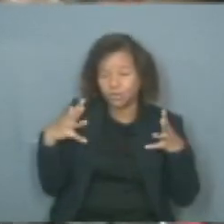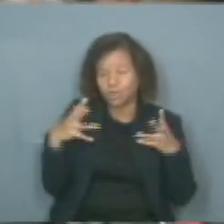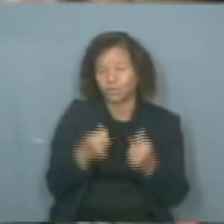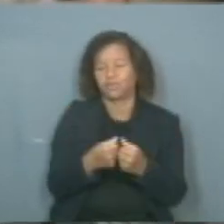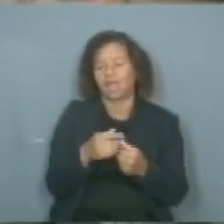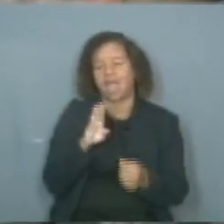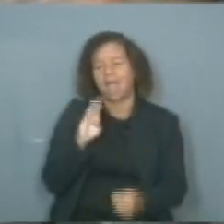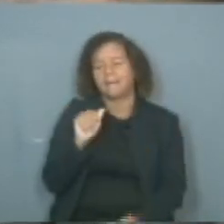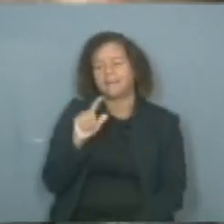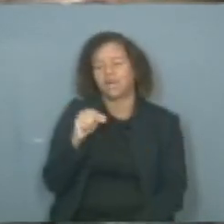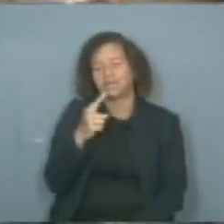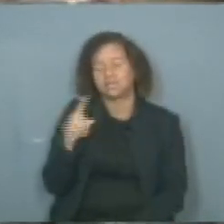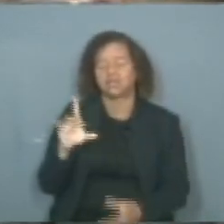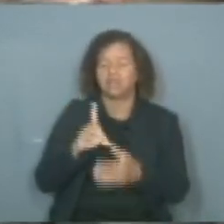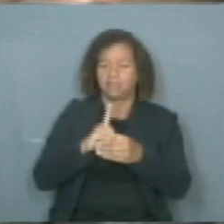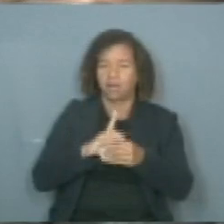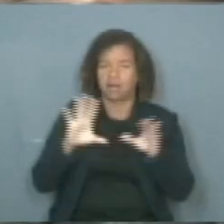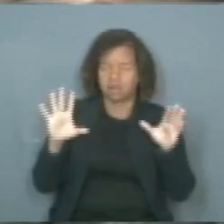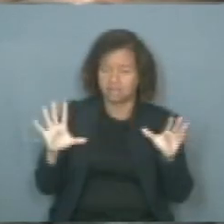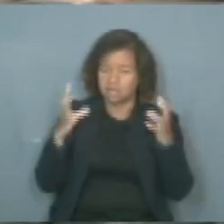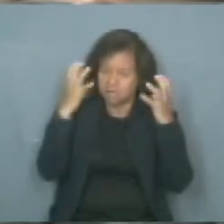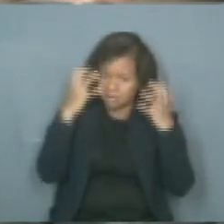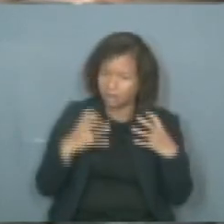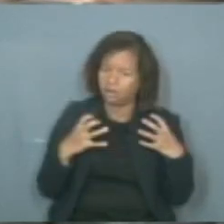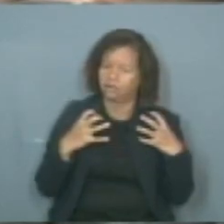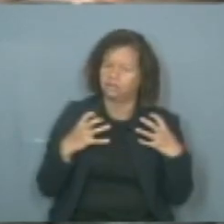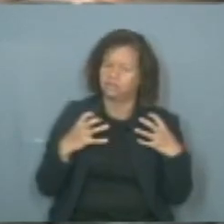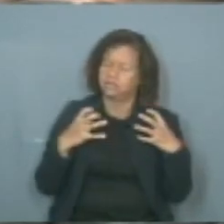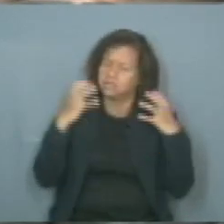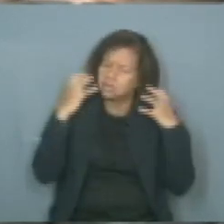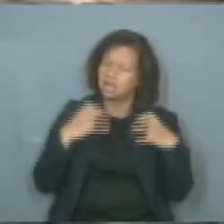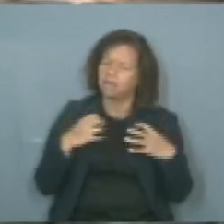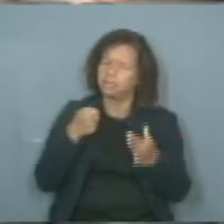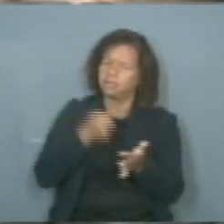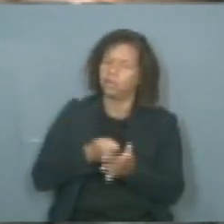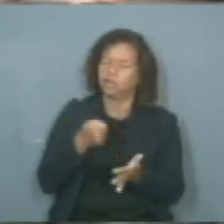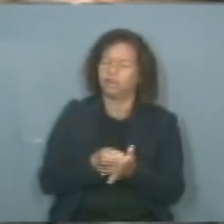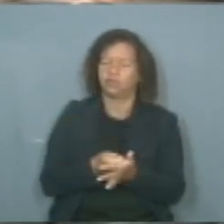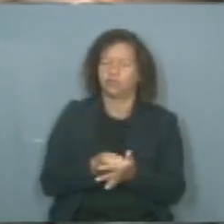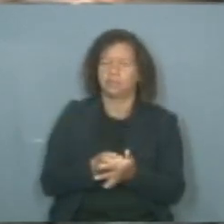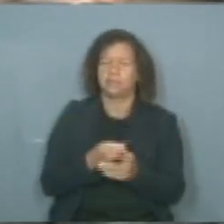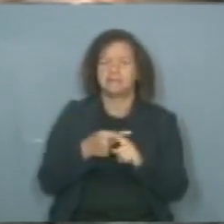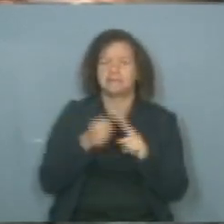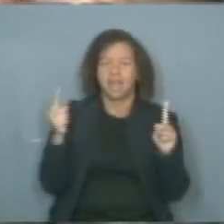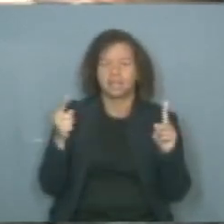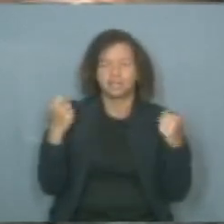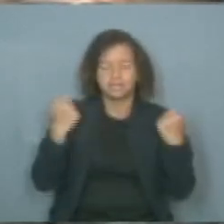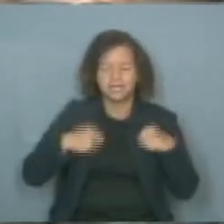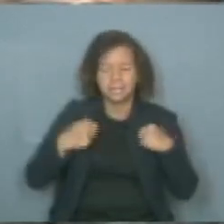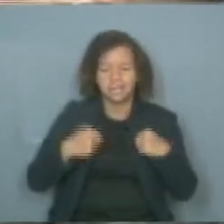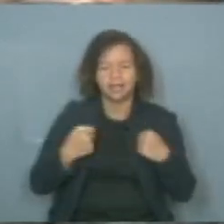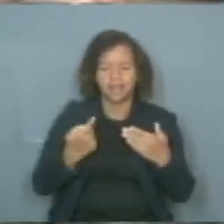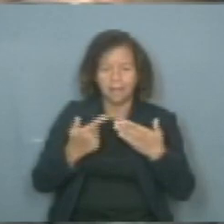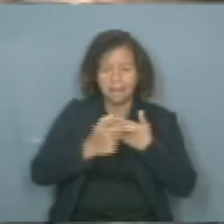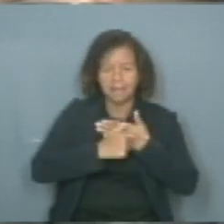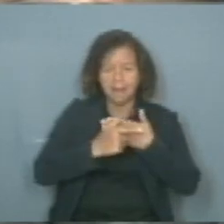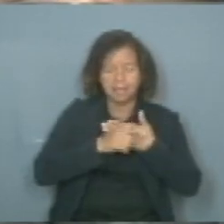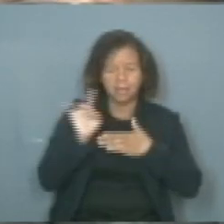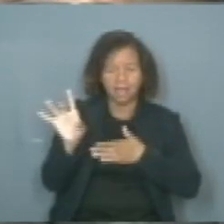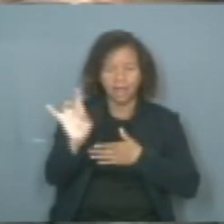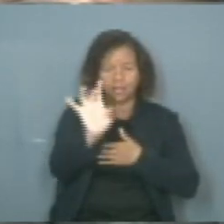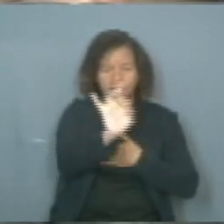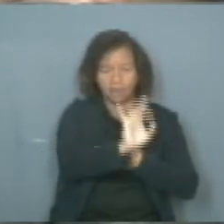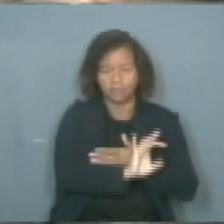da abolição da democracia é algo muito sério e tem que ser severamente punido. Mas tem que ver o papel que cada um